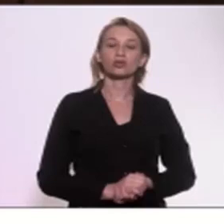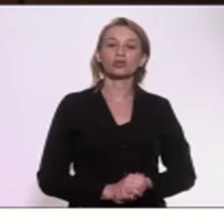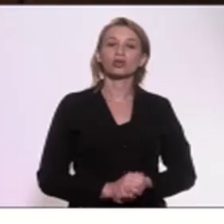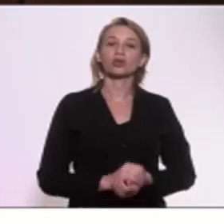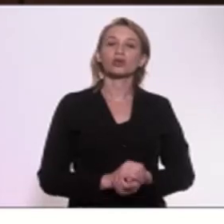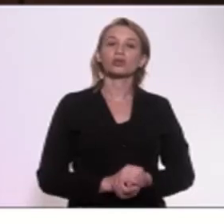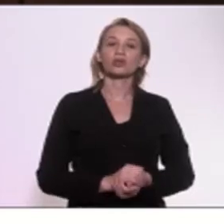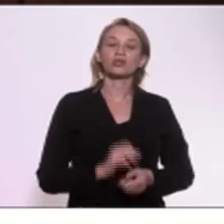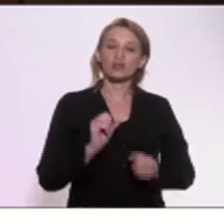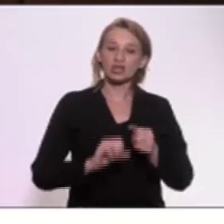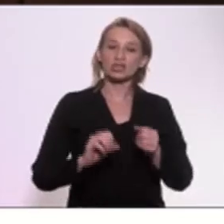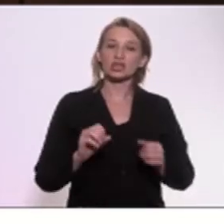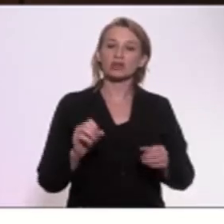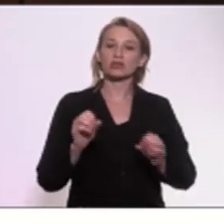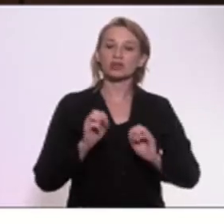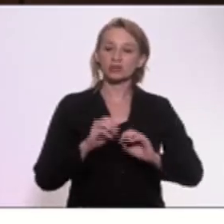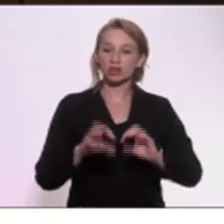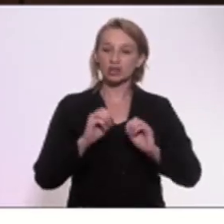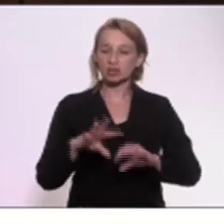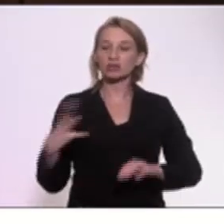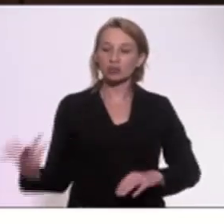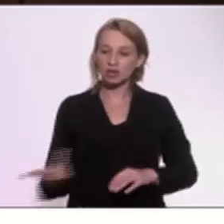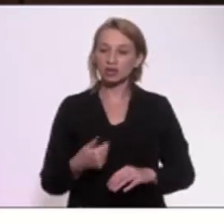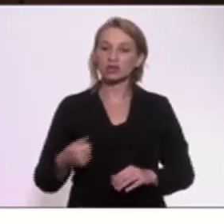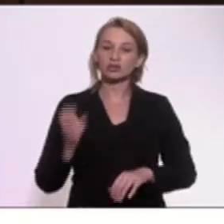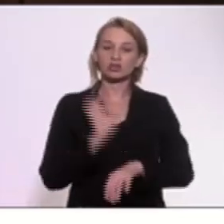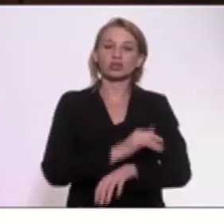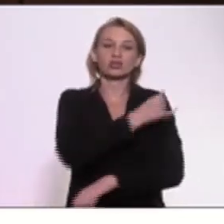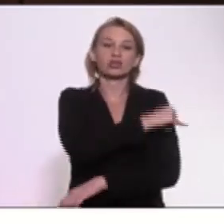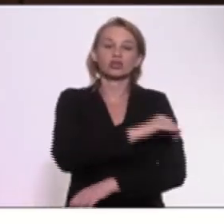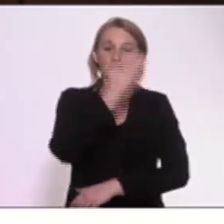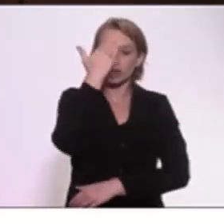para construir educação de qualidade no Estado do Rio de Janeiro. Obrigado.